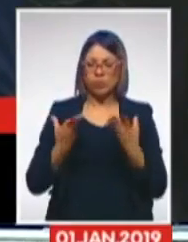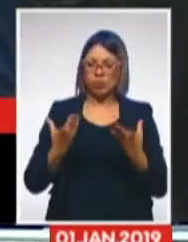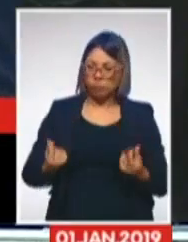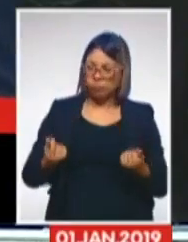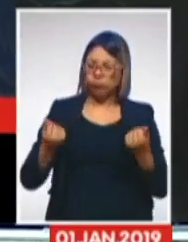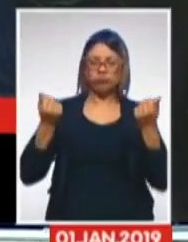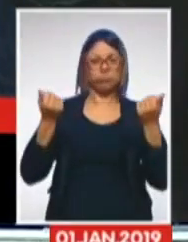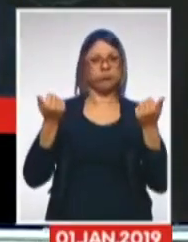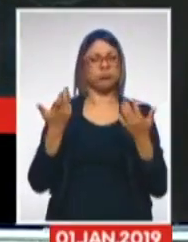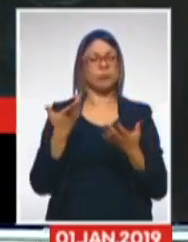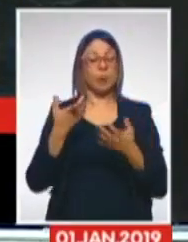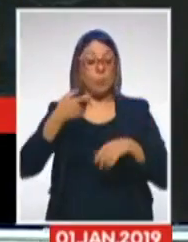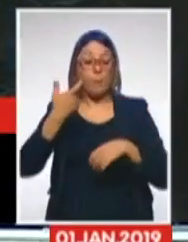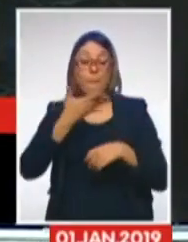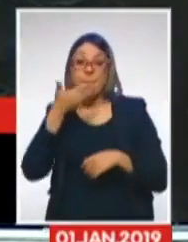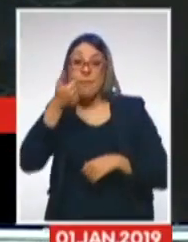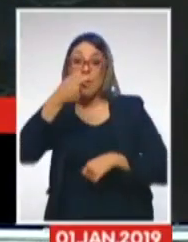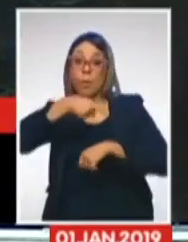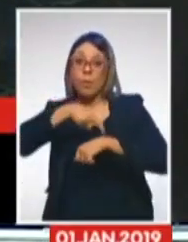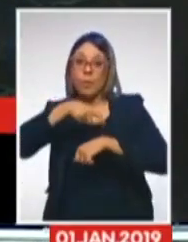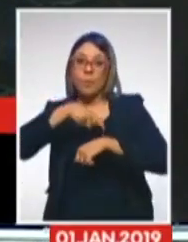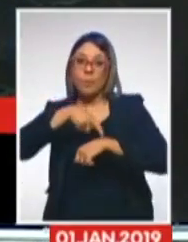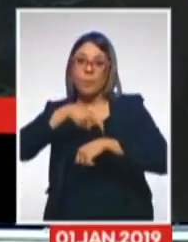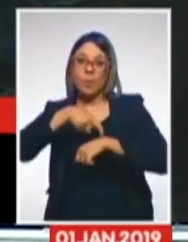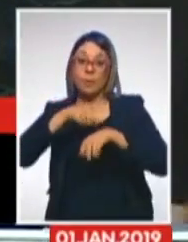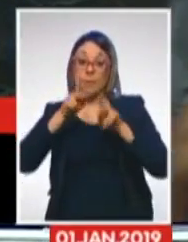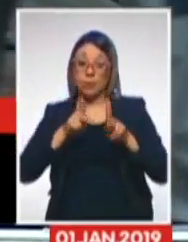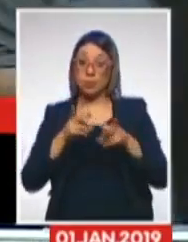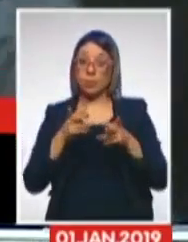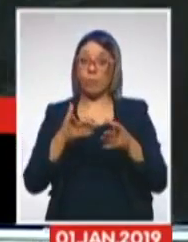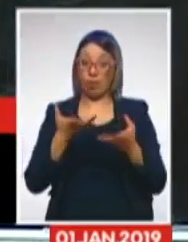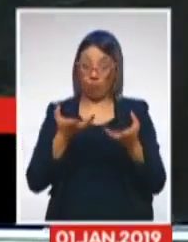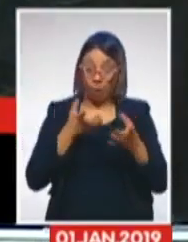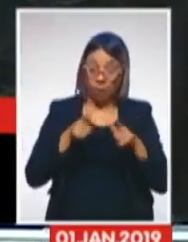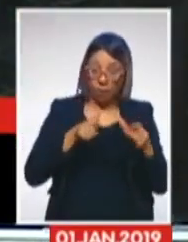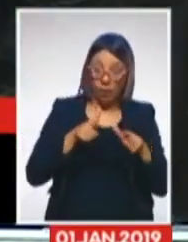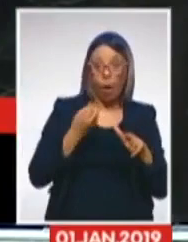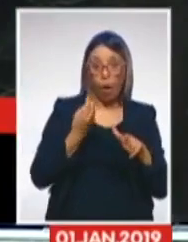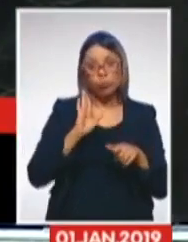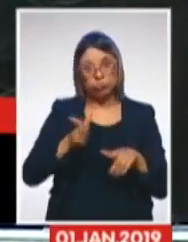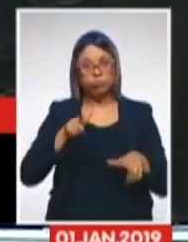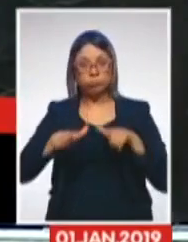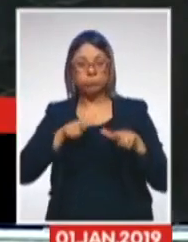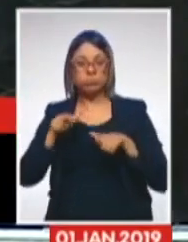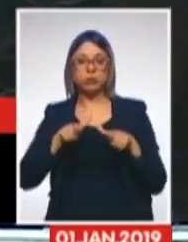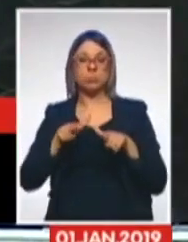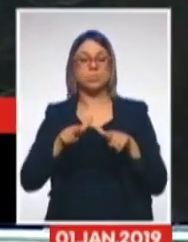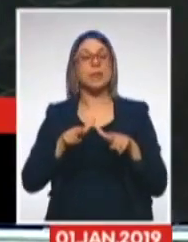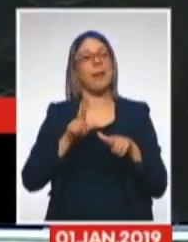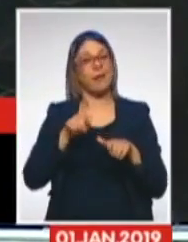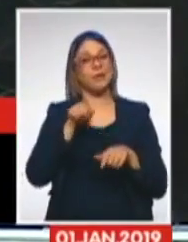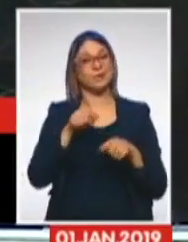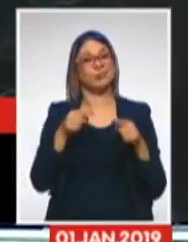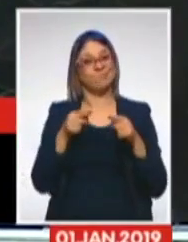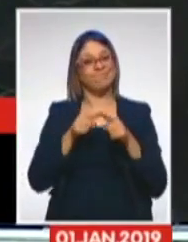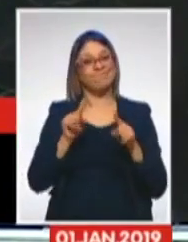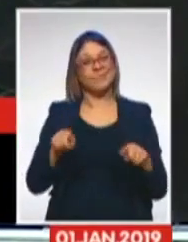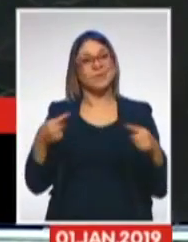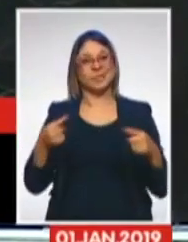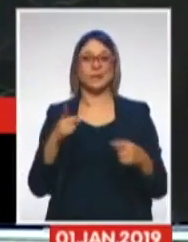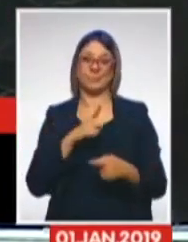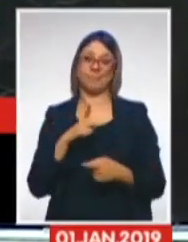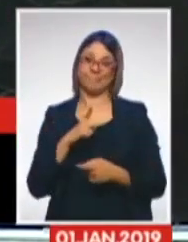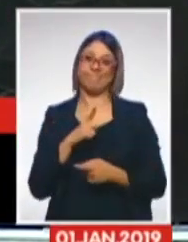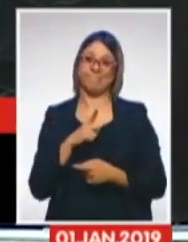um melhor ambiente para quem trabalha e quer trabalhar, serão desafios que teremos de vencer